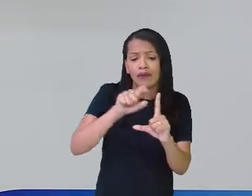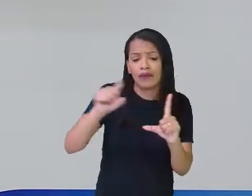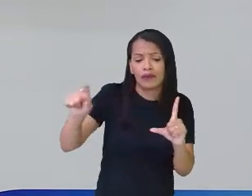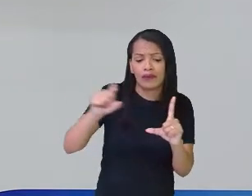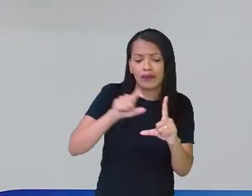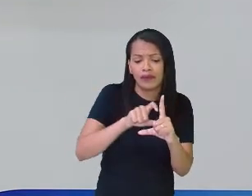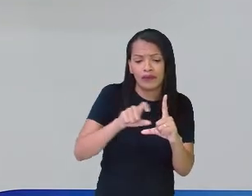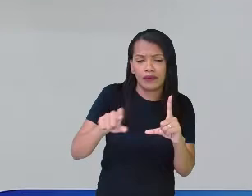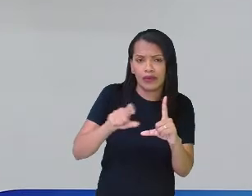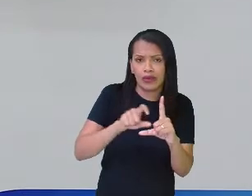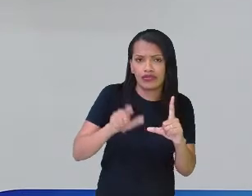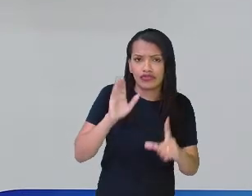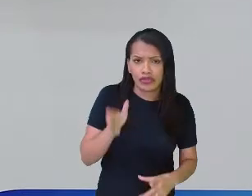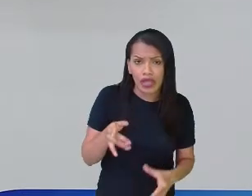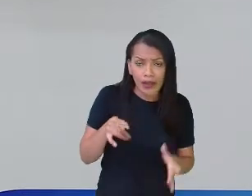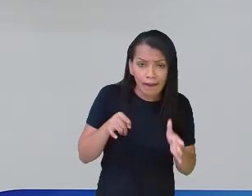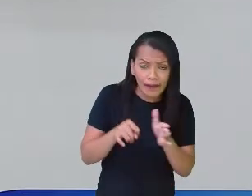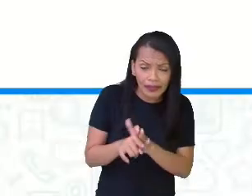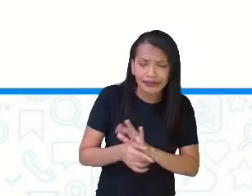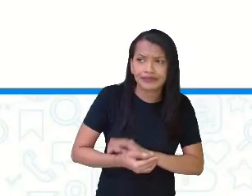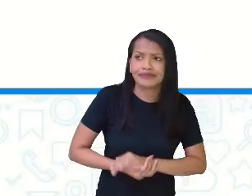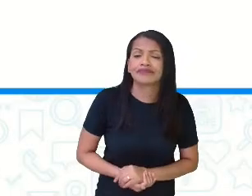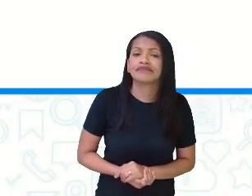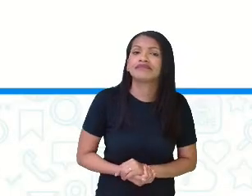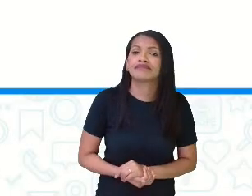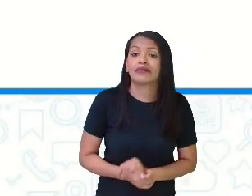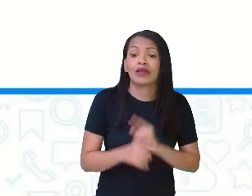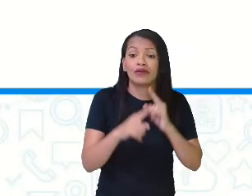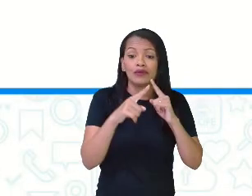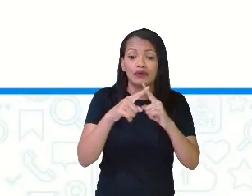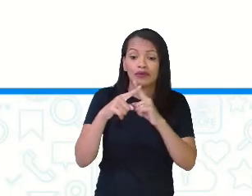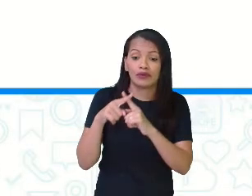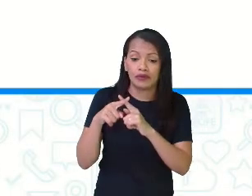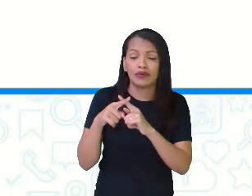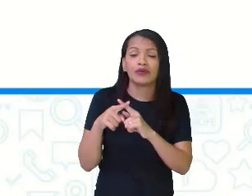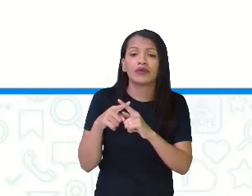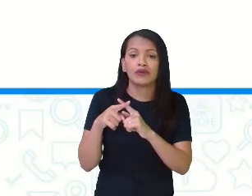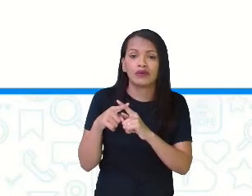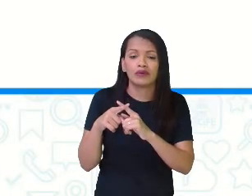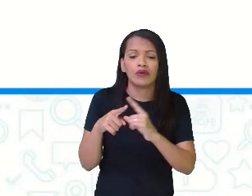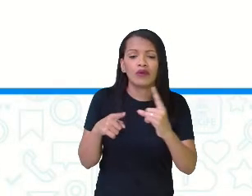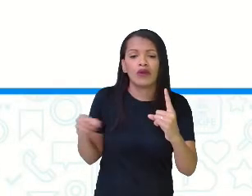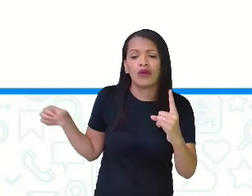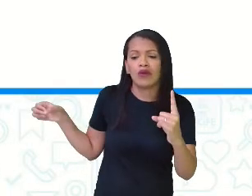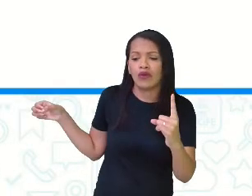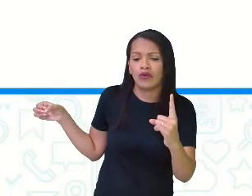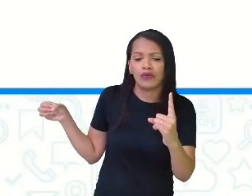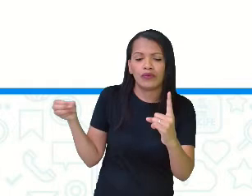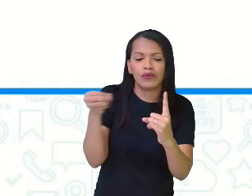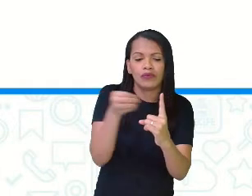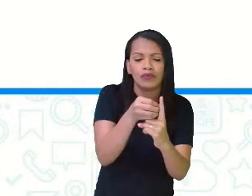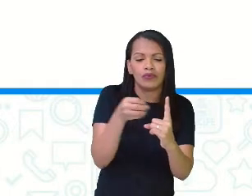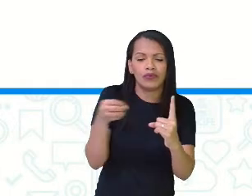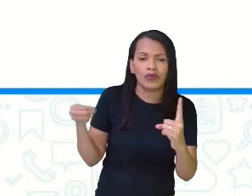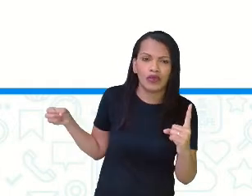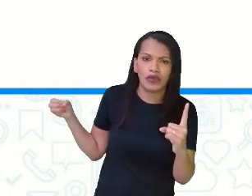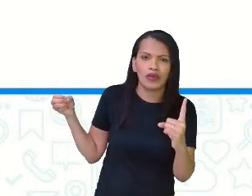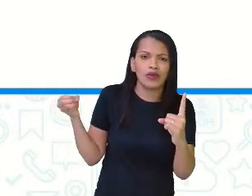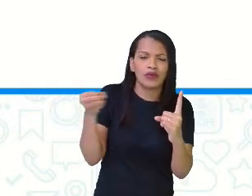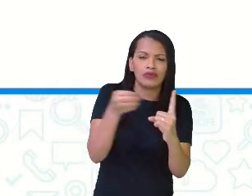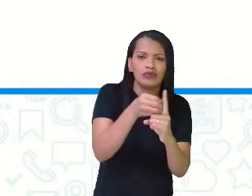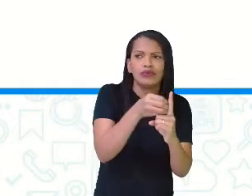vou lançar a pergunta. Num campeonato de boliche, os pontos que Luiz, Carla, Lucas e Ana